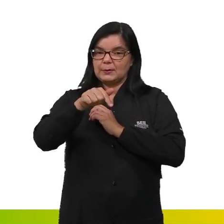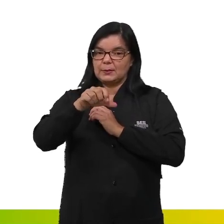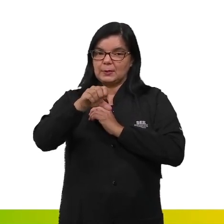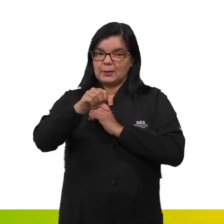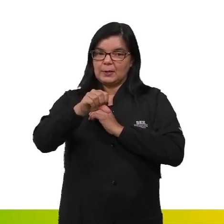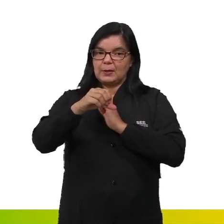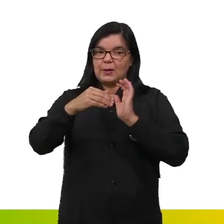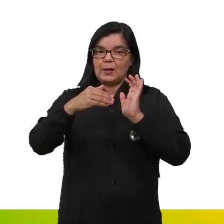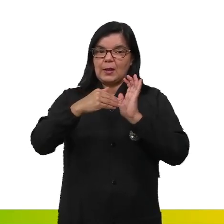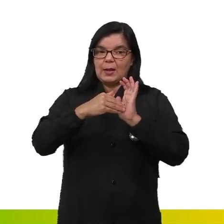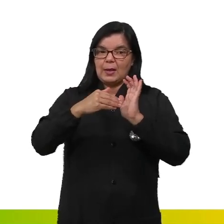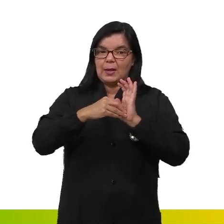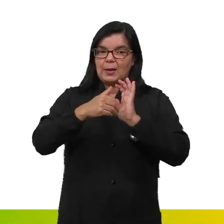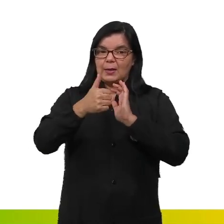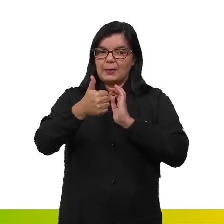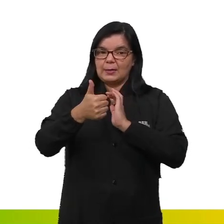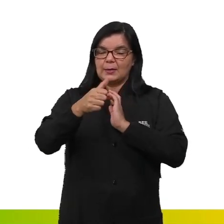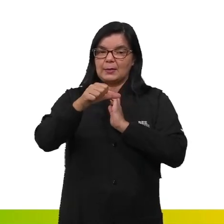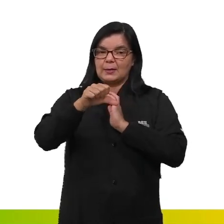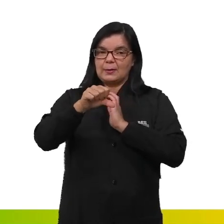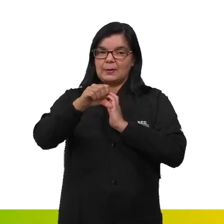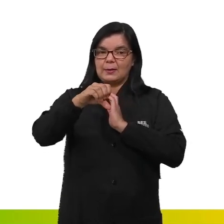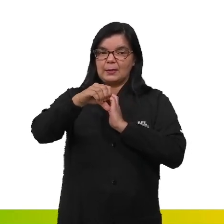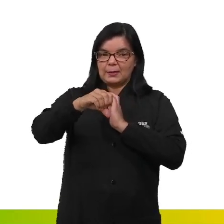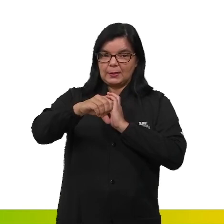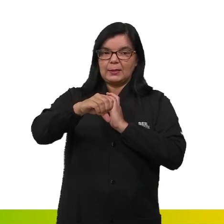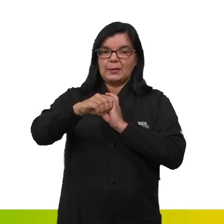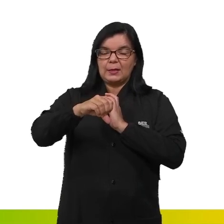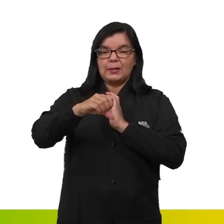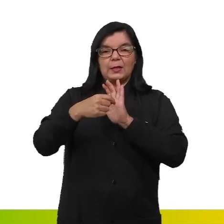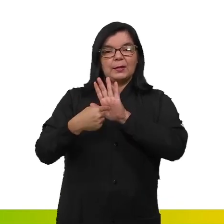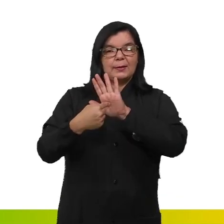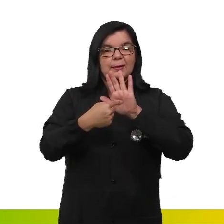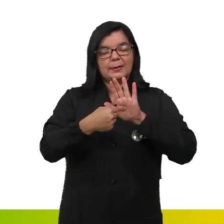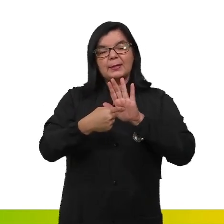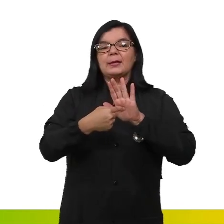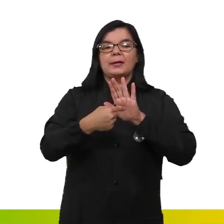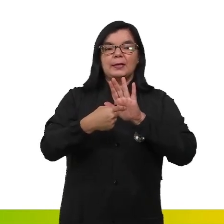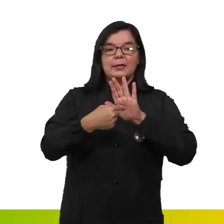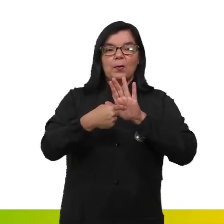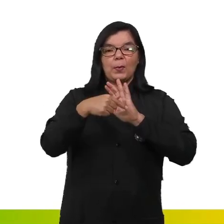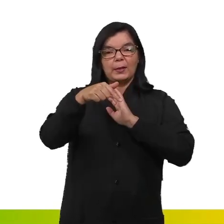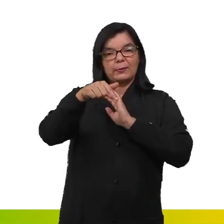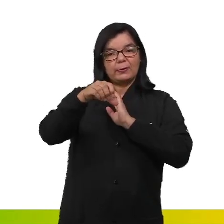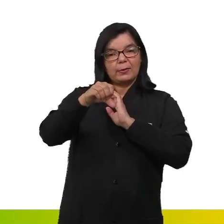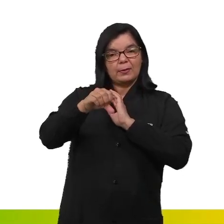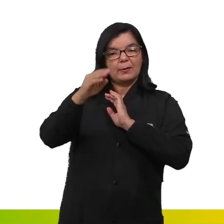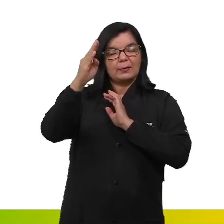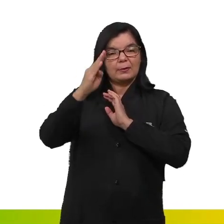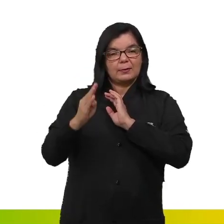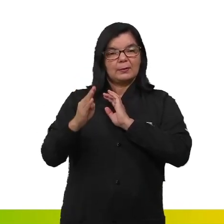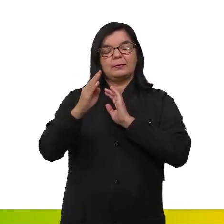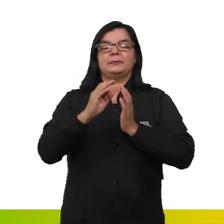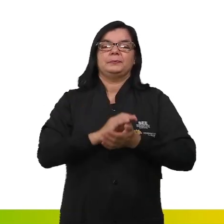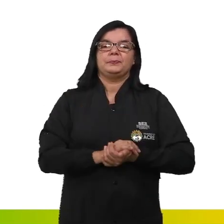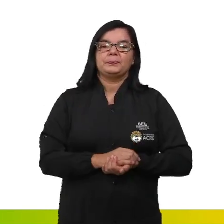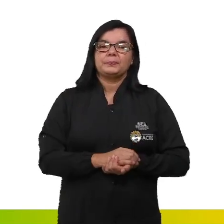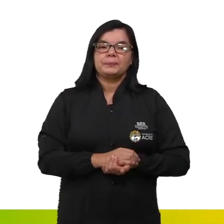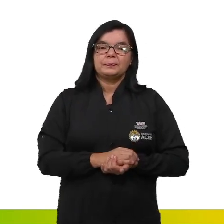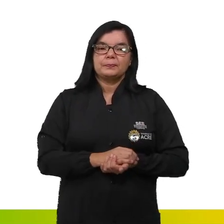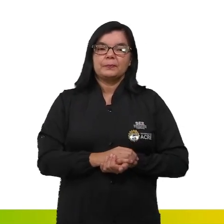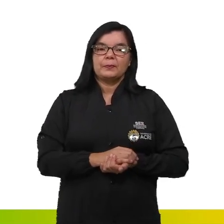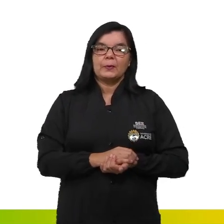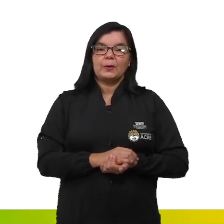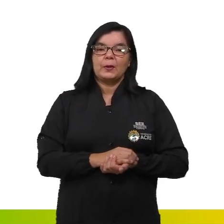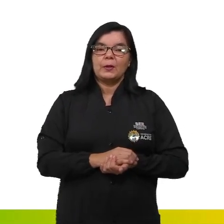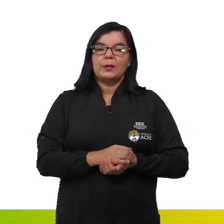e depois a gente chega aqui em 79, representando a posição do Brasil, com